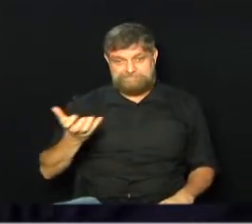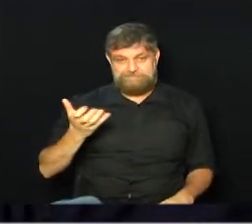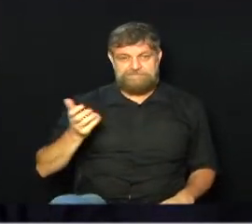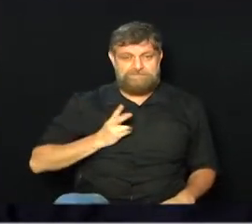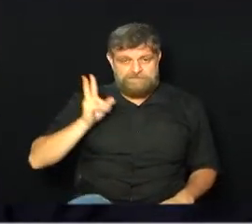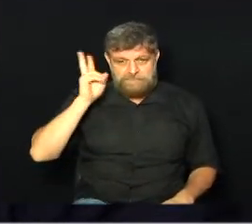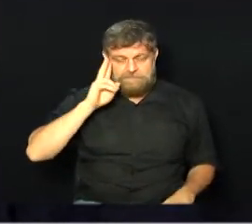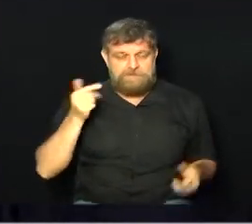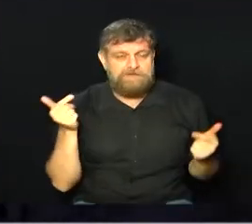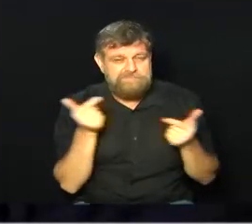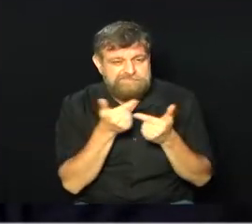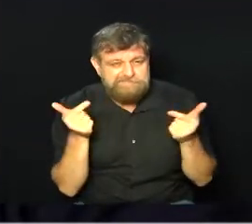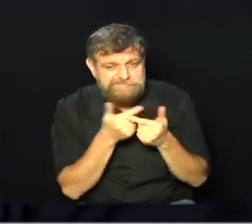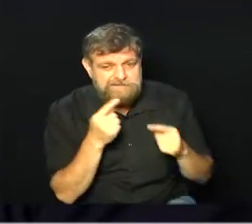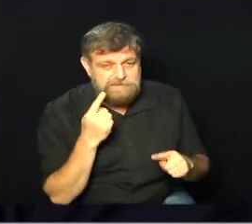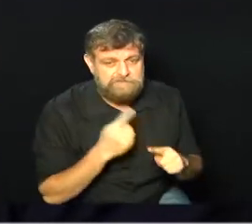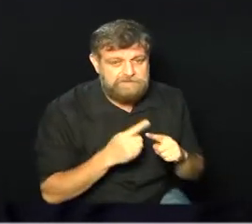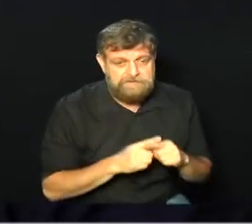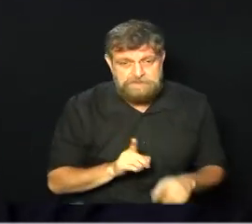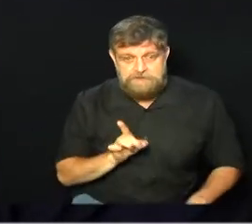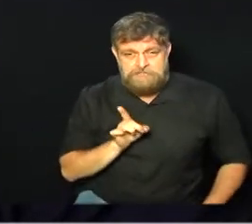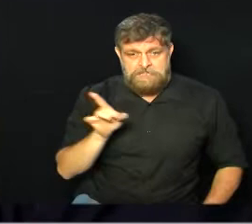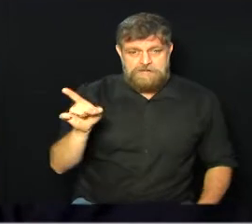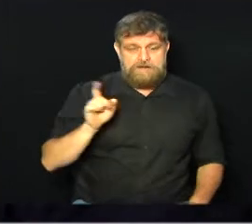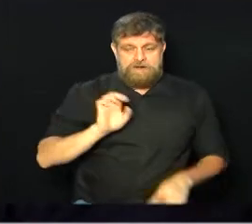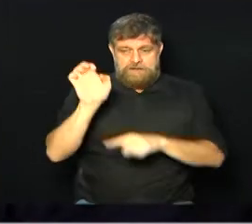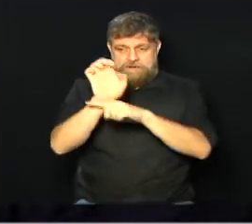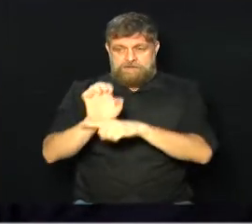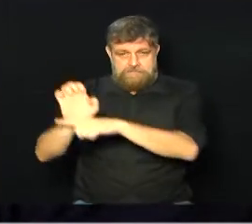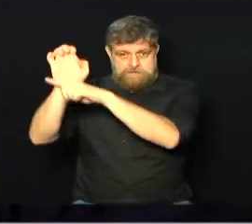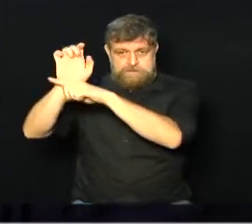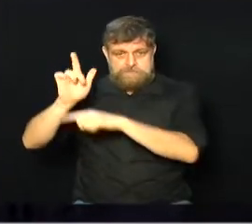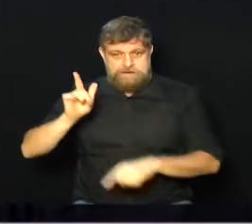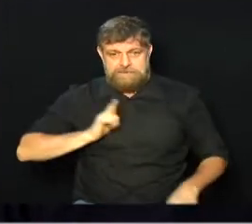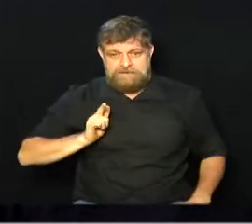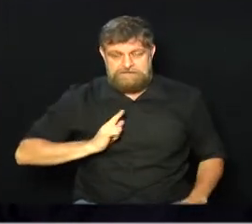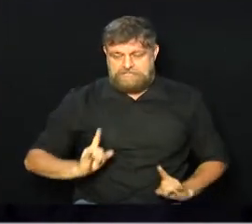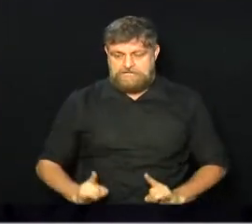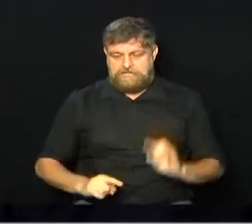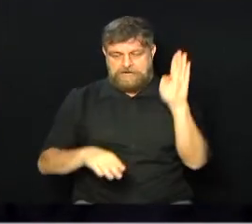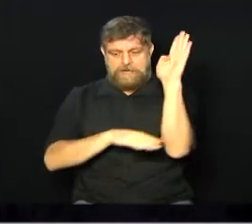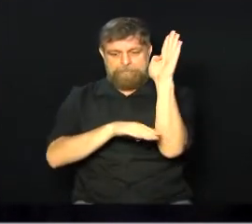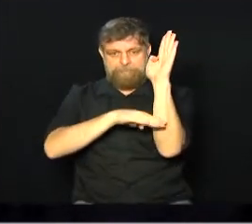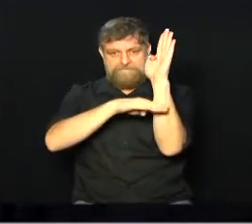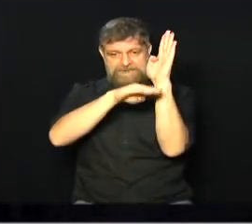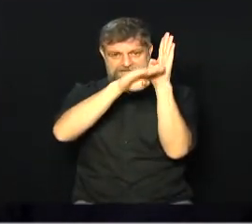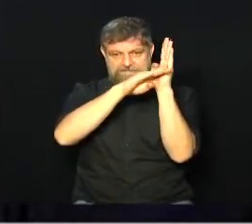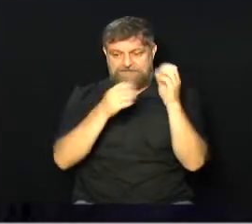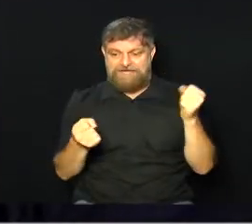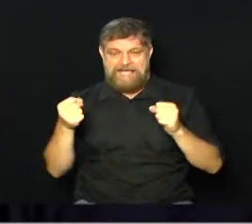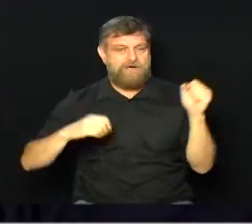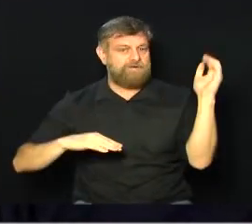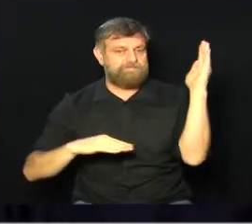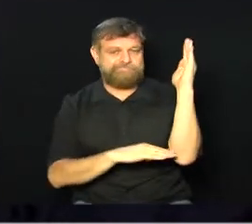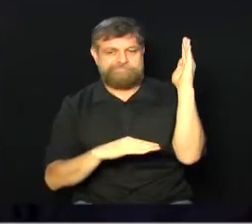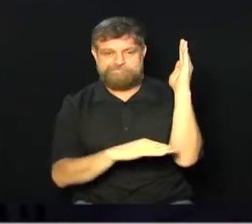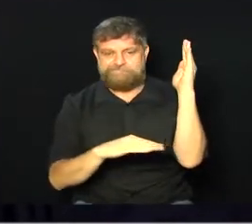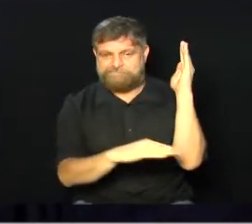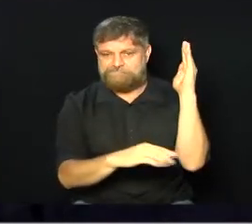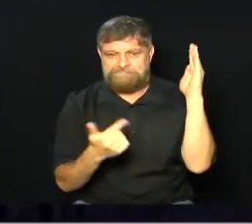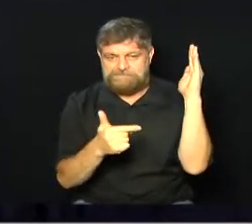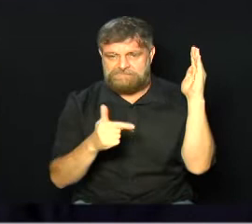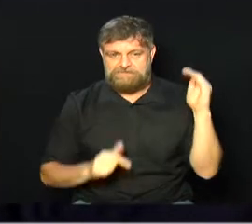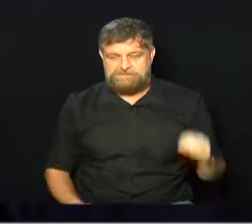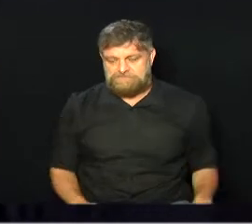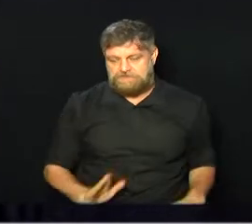muito engraçada, porque lá, como muito na Europa, tem alguns apartamentos que não tem vaga de garagem, né? Para-se o carro fora